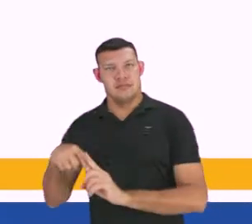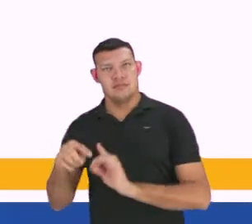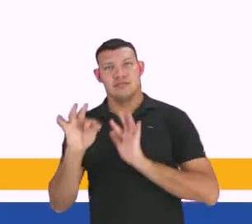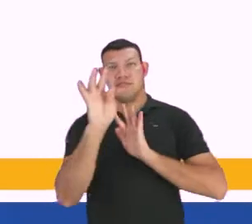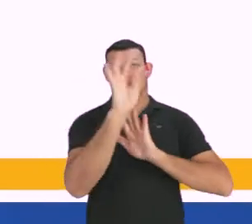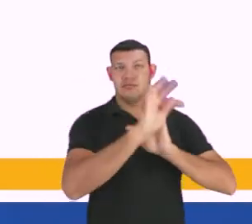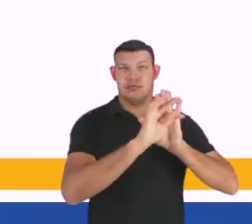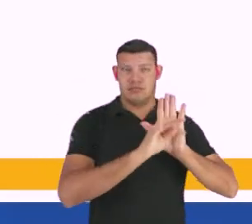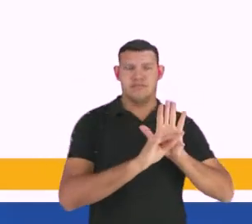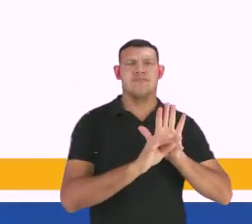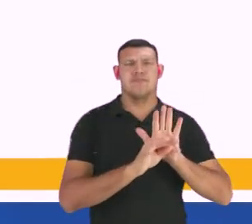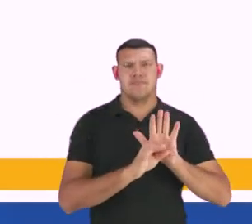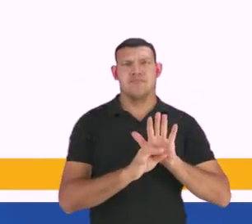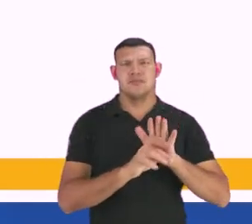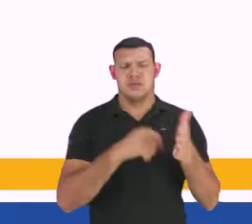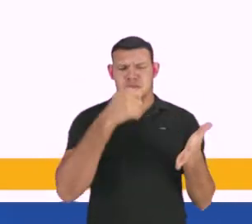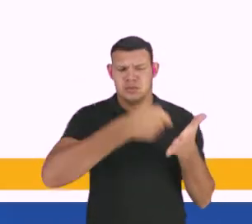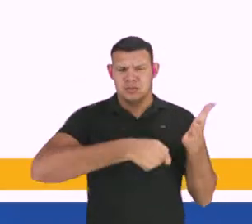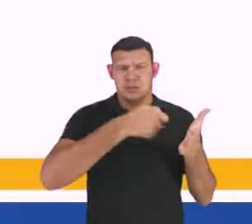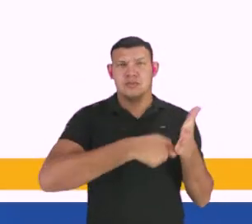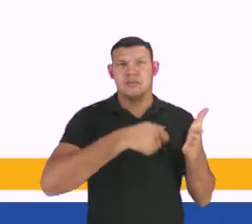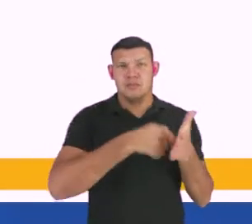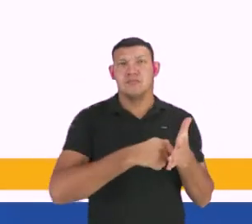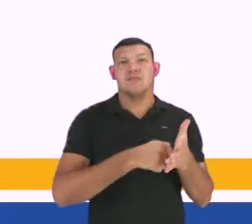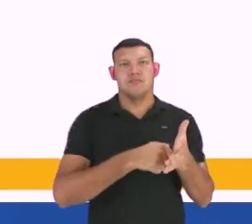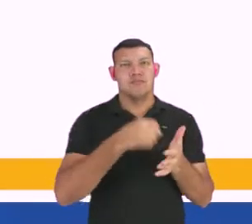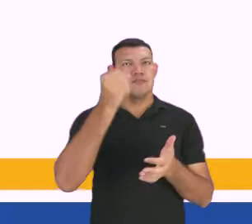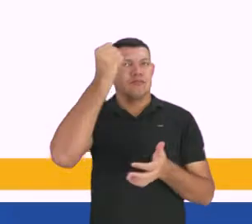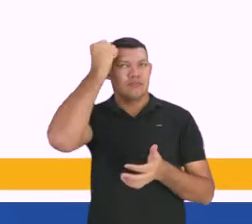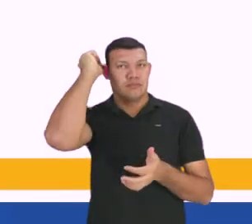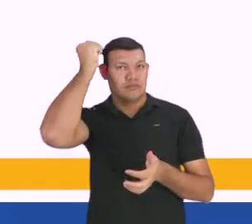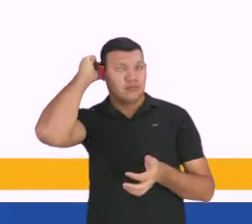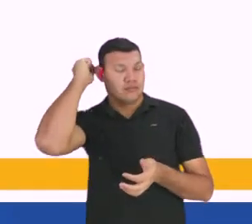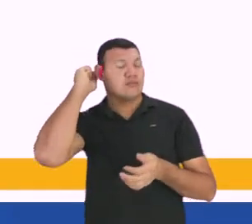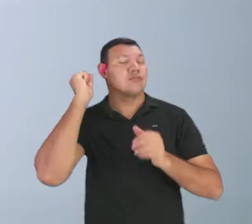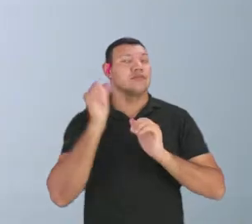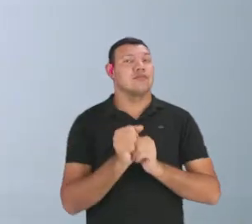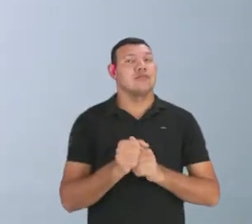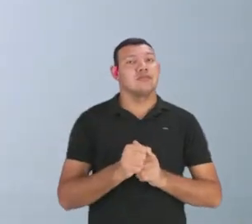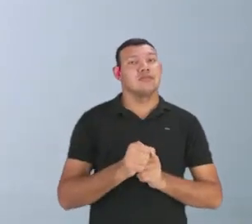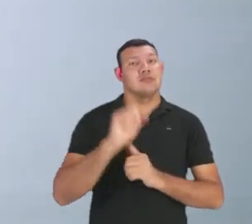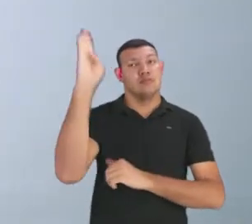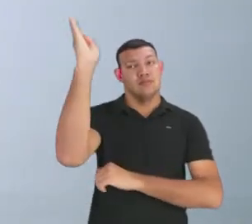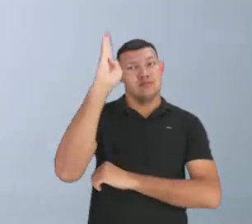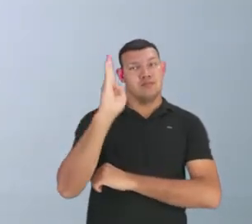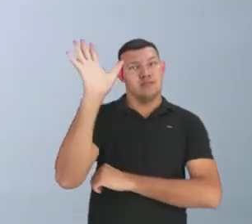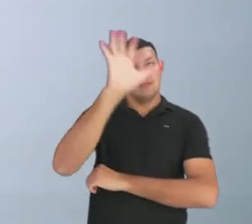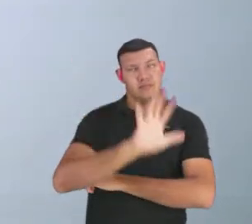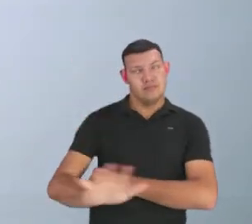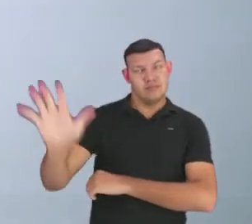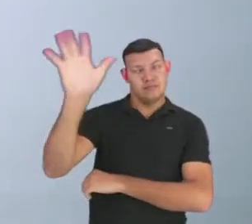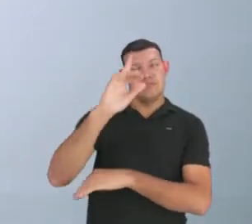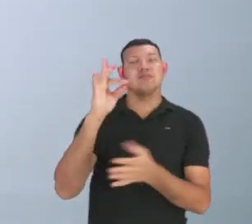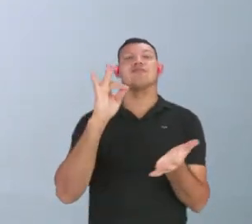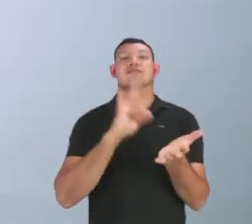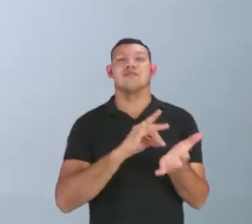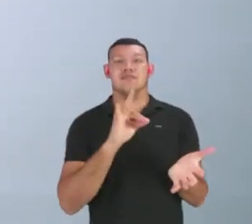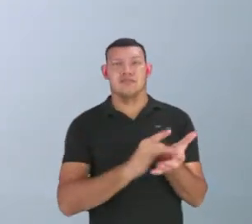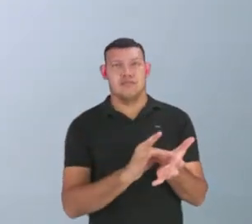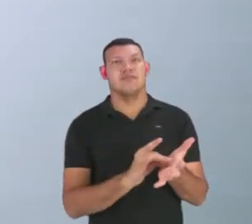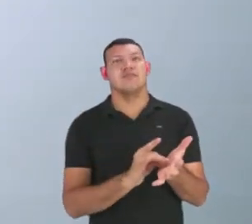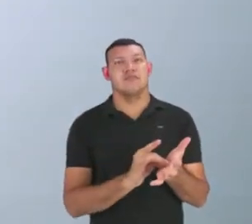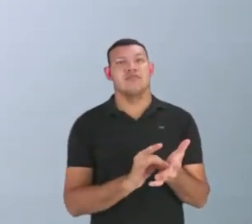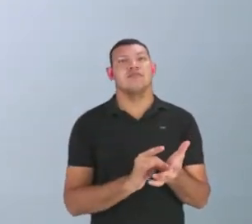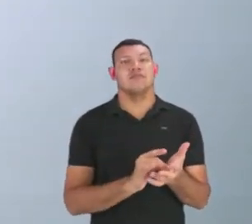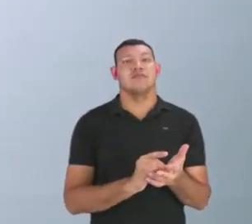textuais, mais cobradas nos exames de vestibulares do Brasil. Concordam? É verdade. Grandes exames